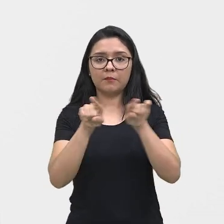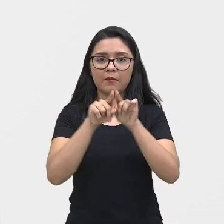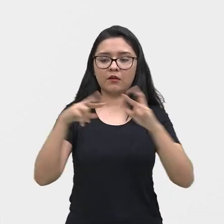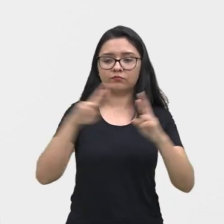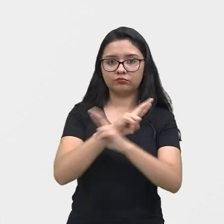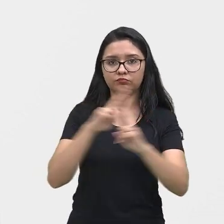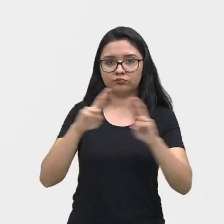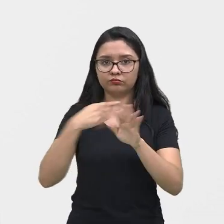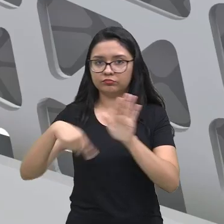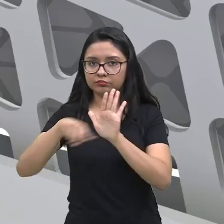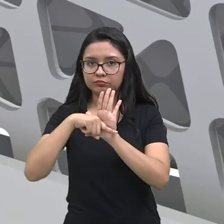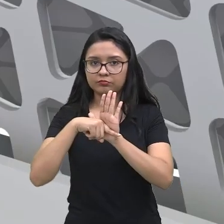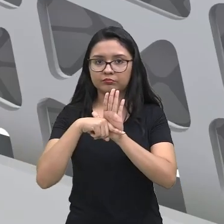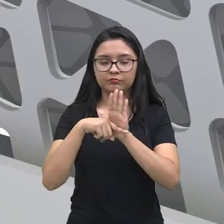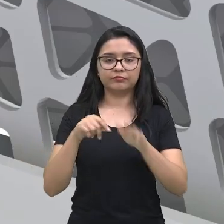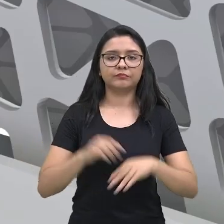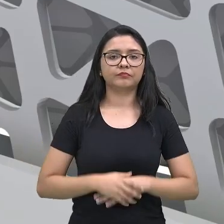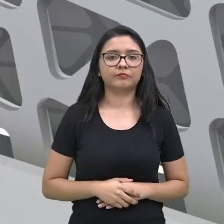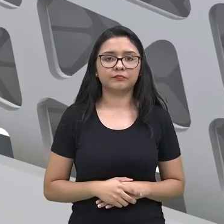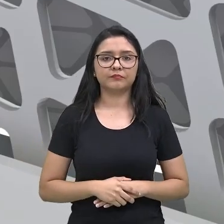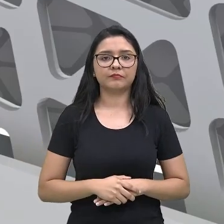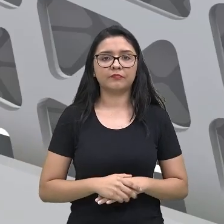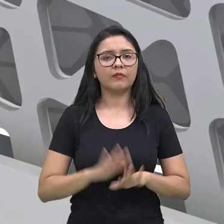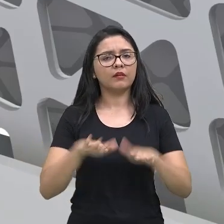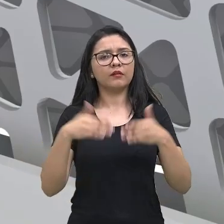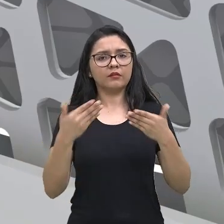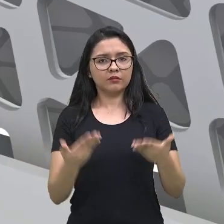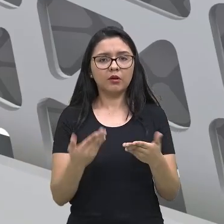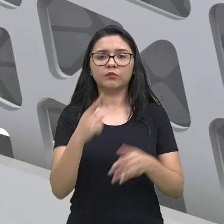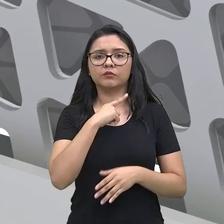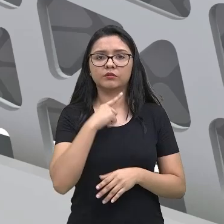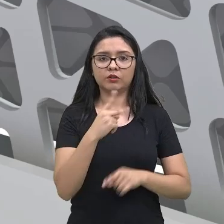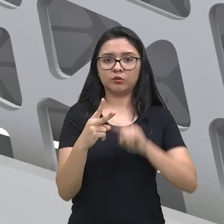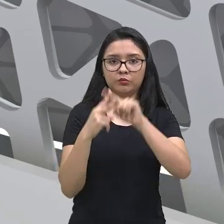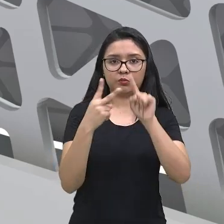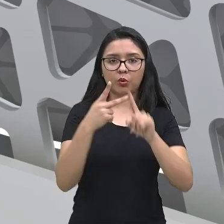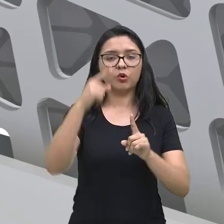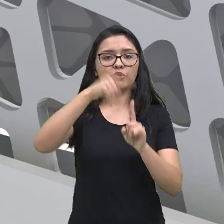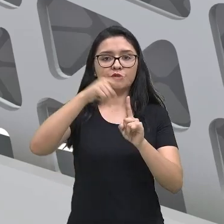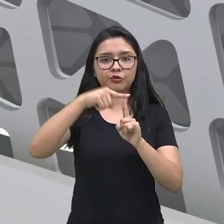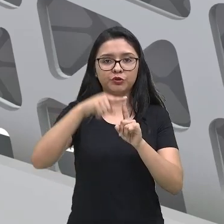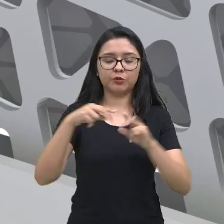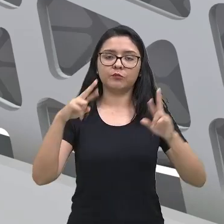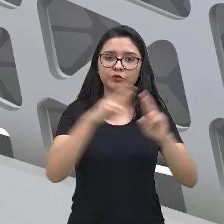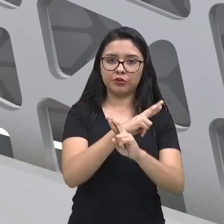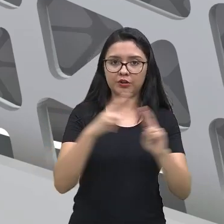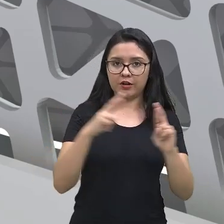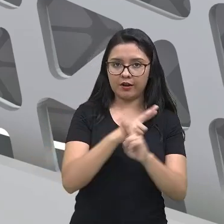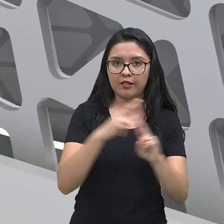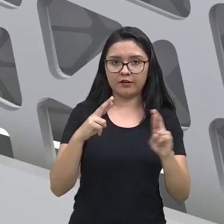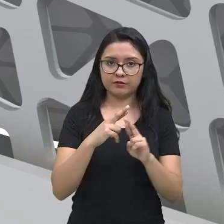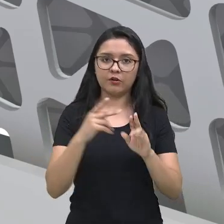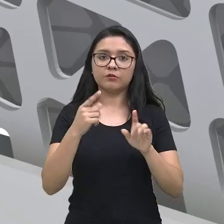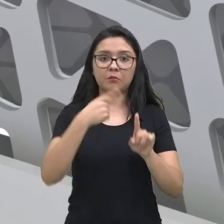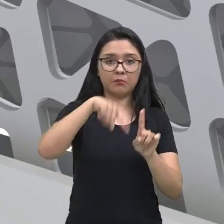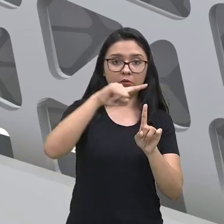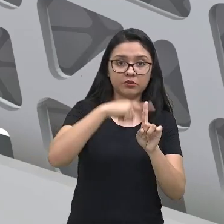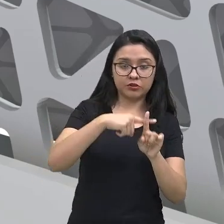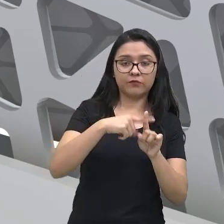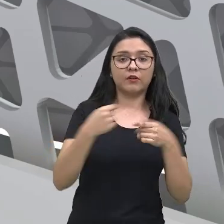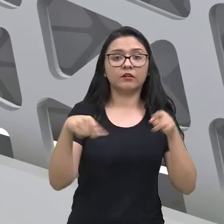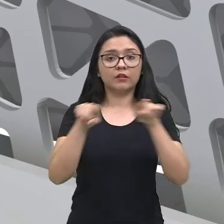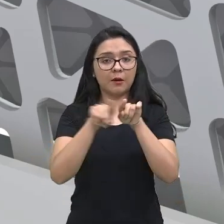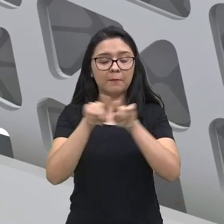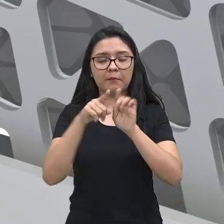harmônicas e desarmônicas. Então, basicamente, nós temos dois tipos de relações ecológicas, harmônicas e desarmônicas. A